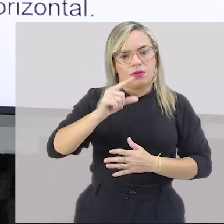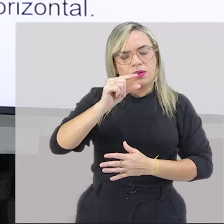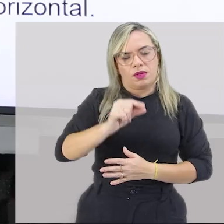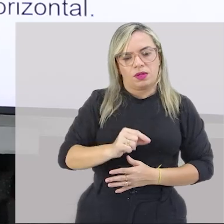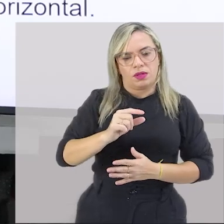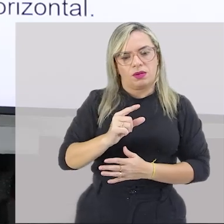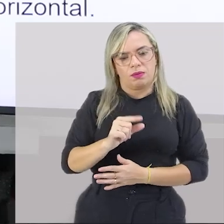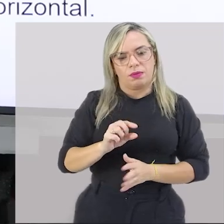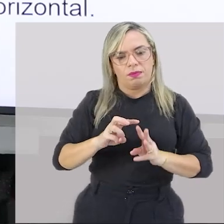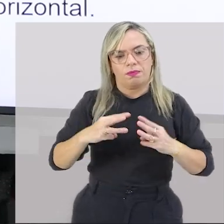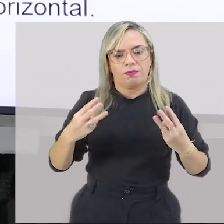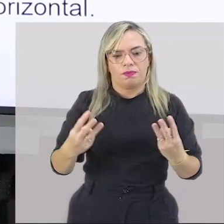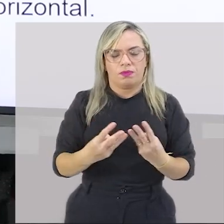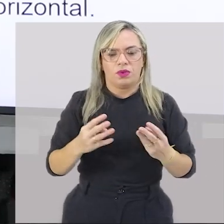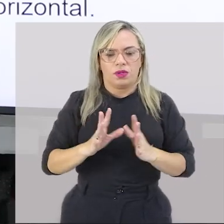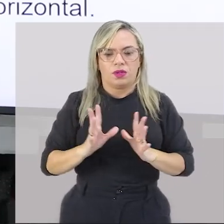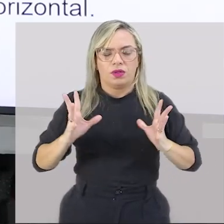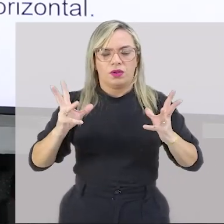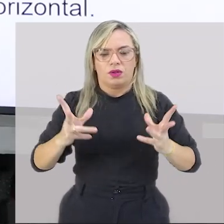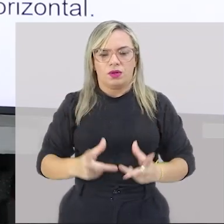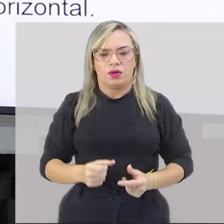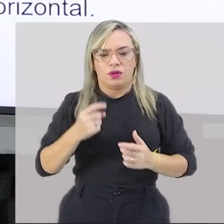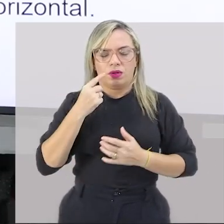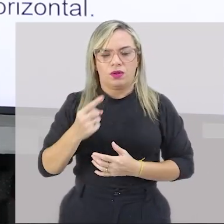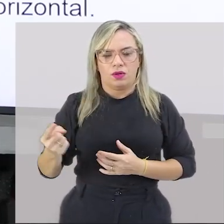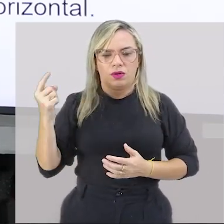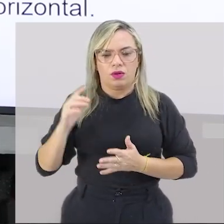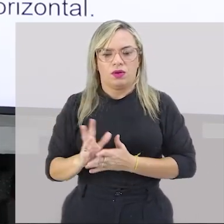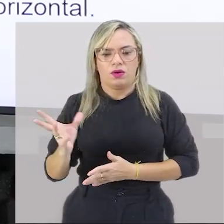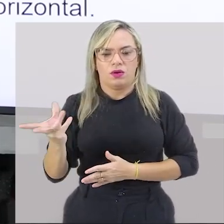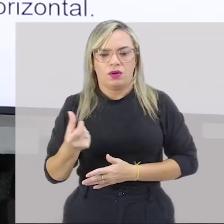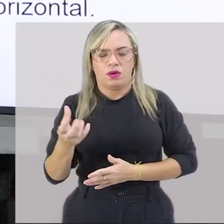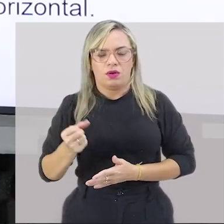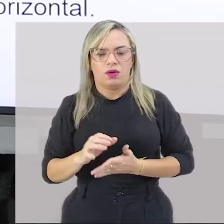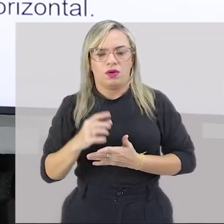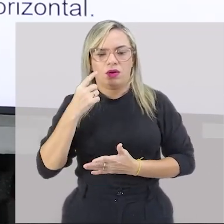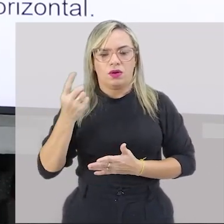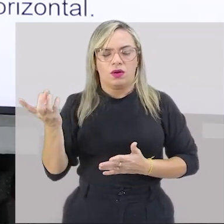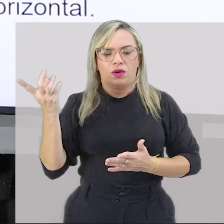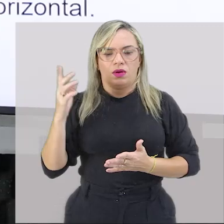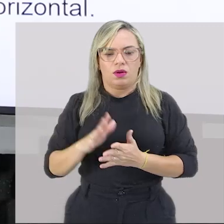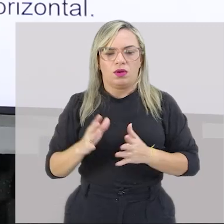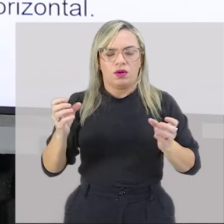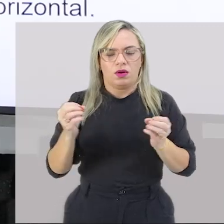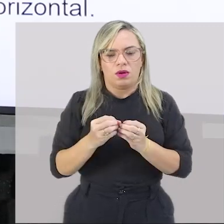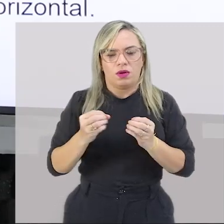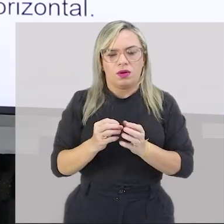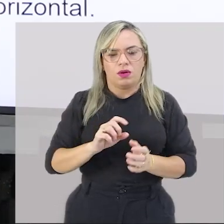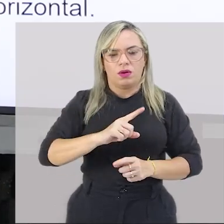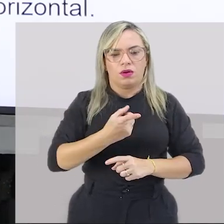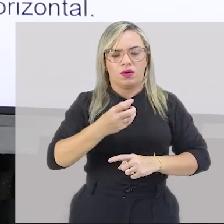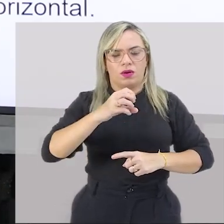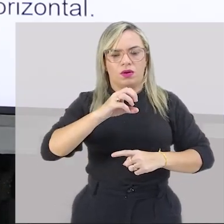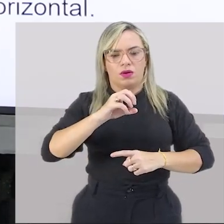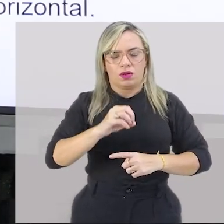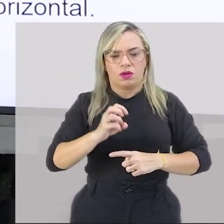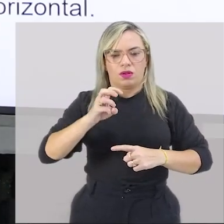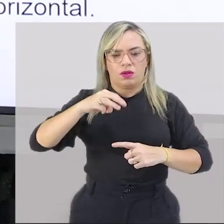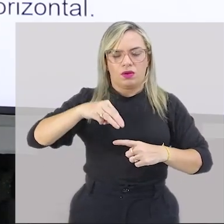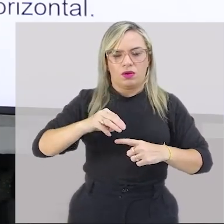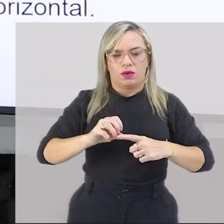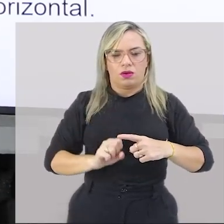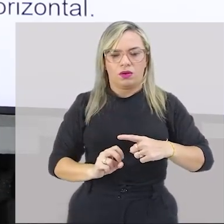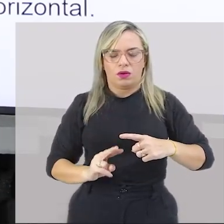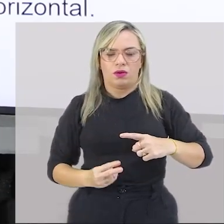quê? Todas elas descem com uma aceleração de aproximadamente 10 metros por segundo ao